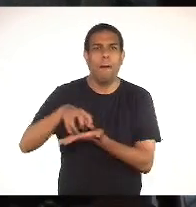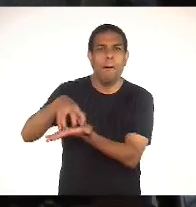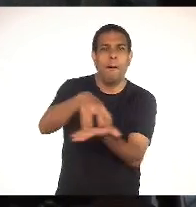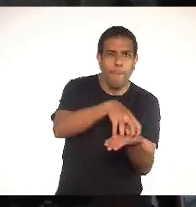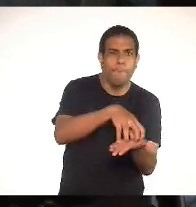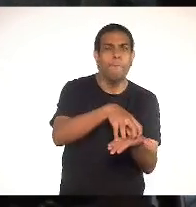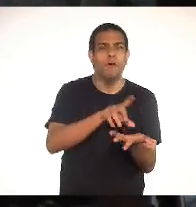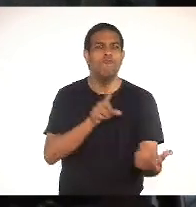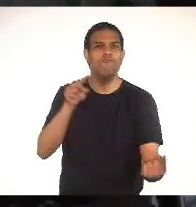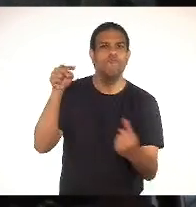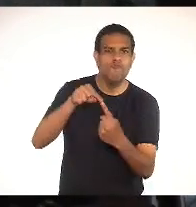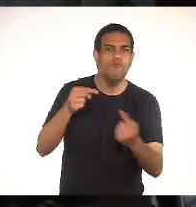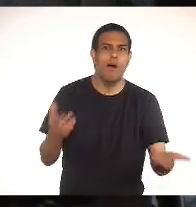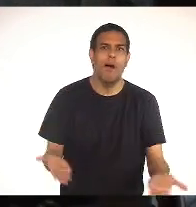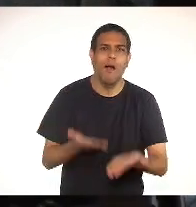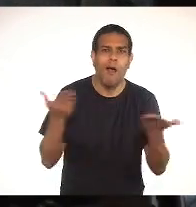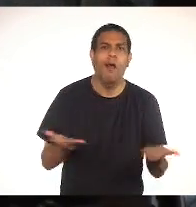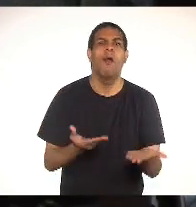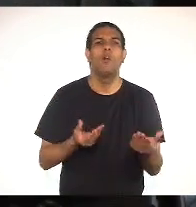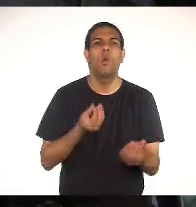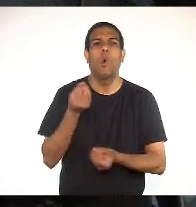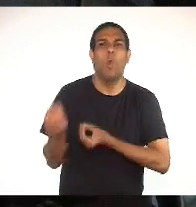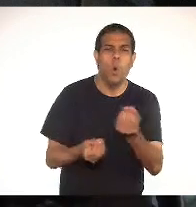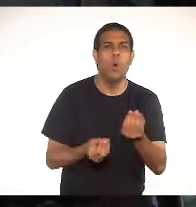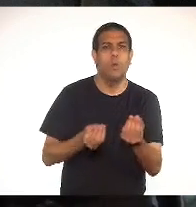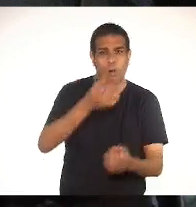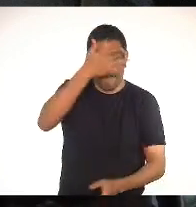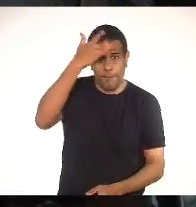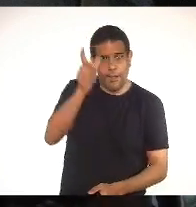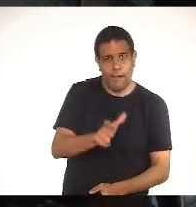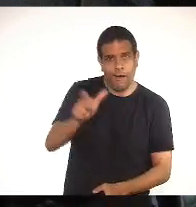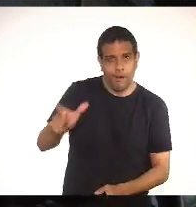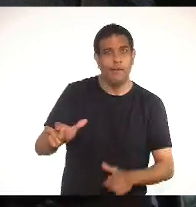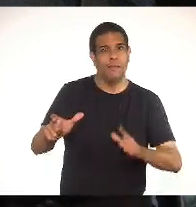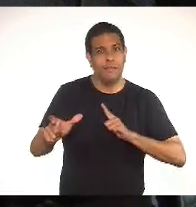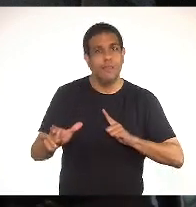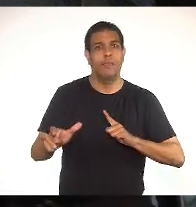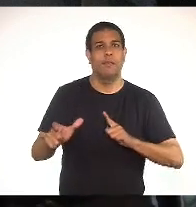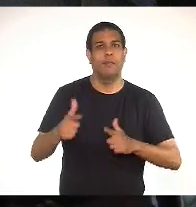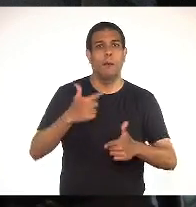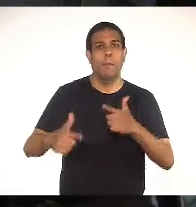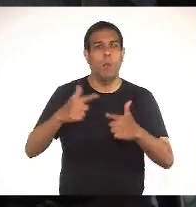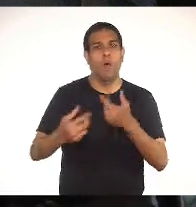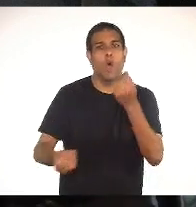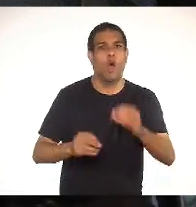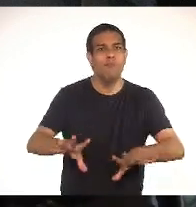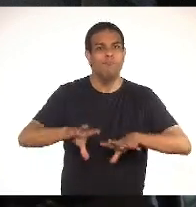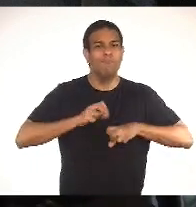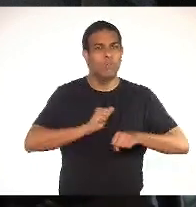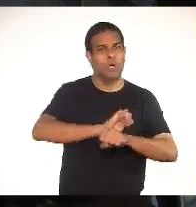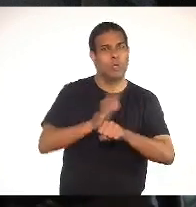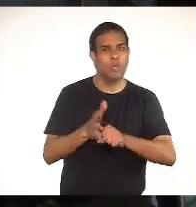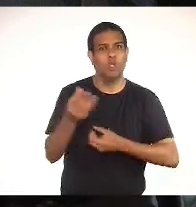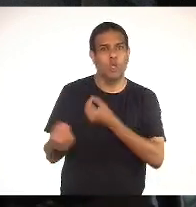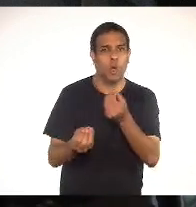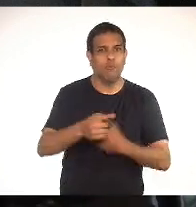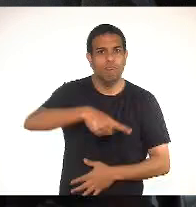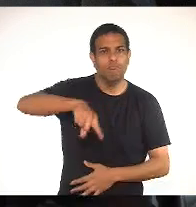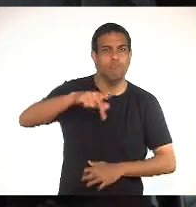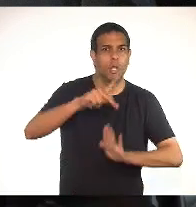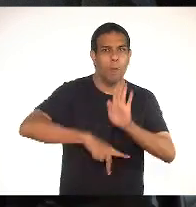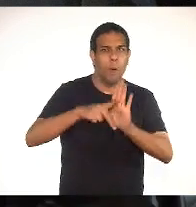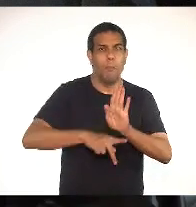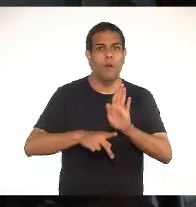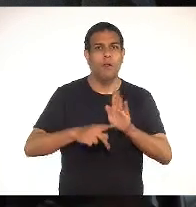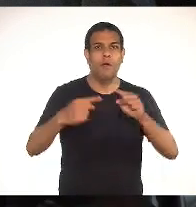com o fim de criar centros de reabilitação para pacientes curados de Covid-19. Parecer da Comissão de Constituição e Justiça pela